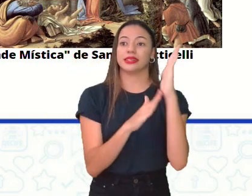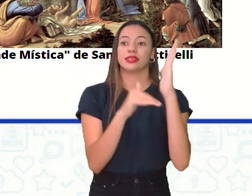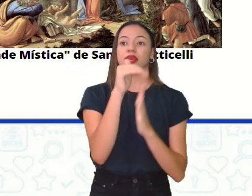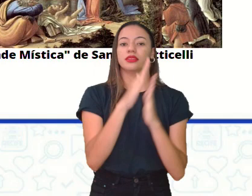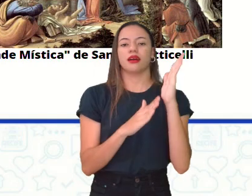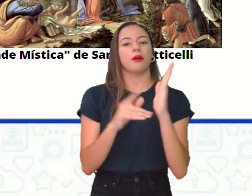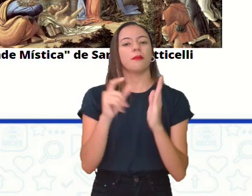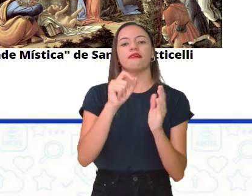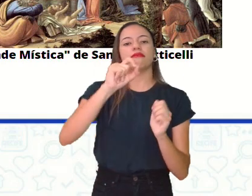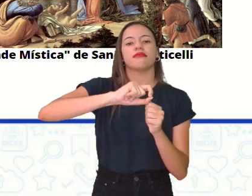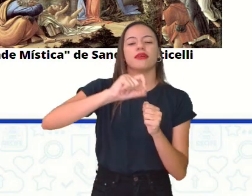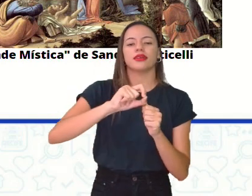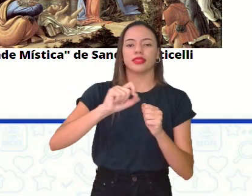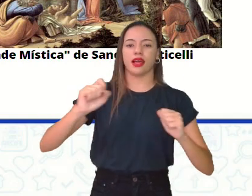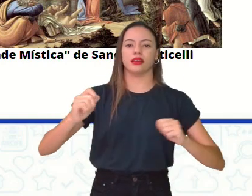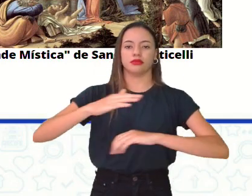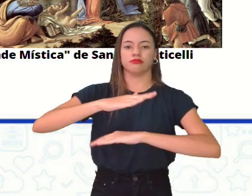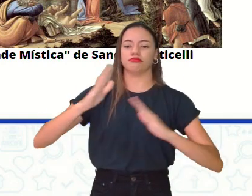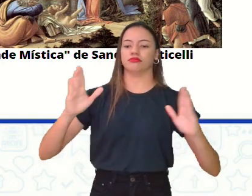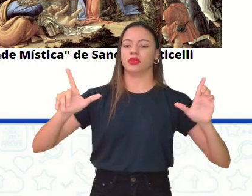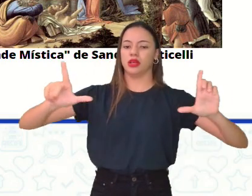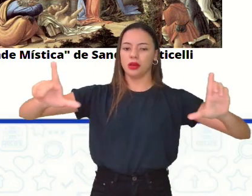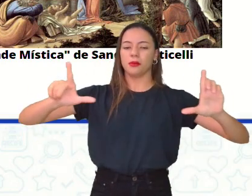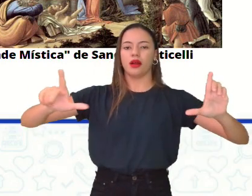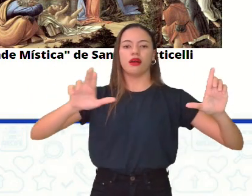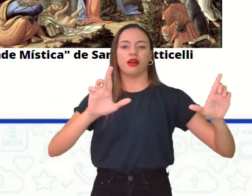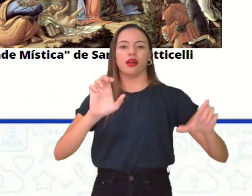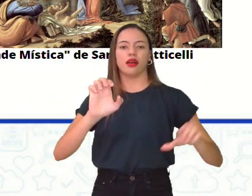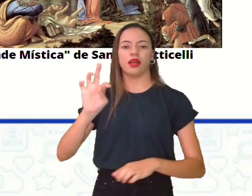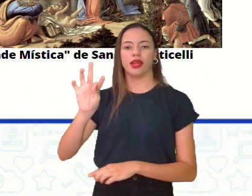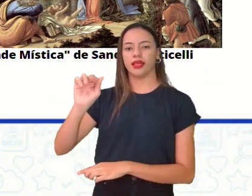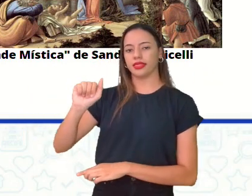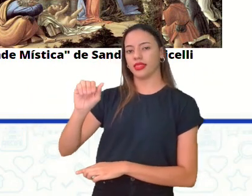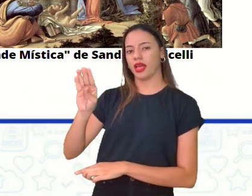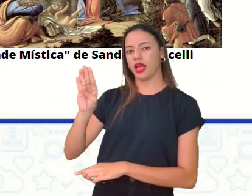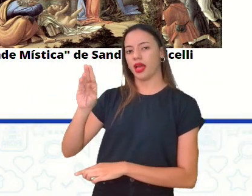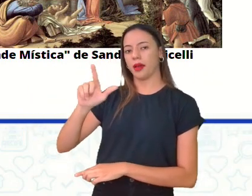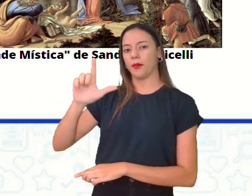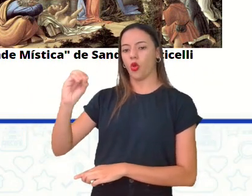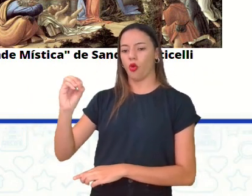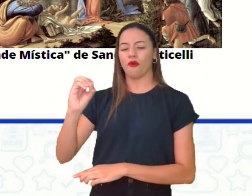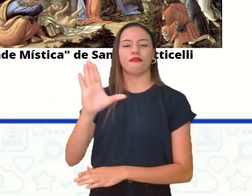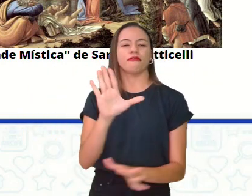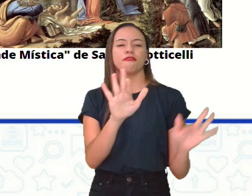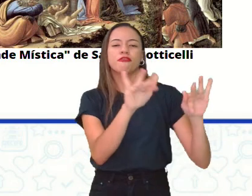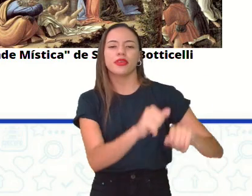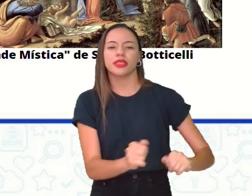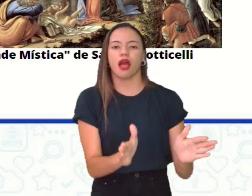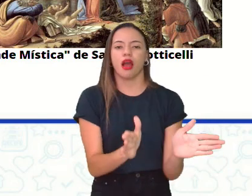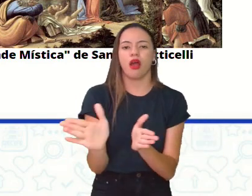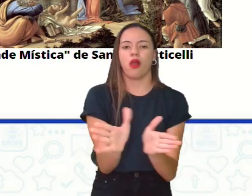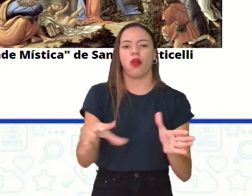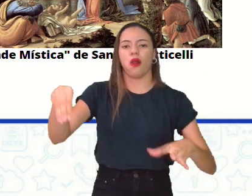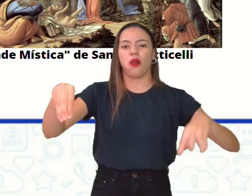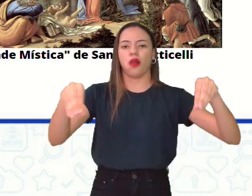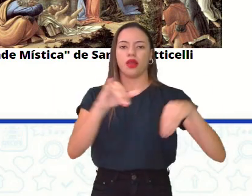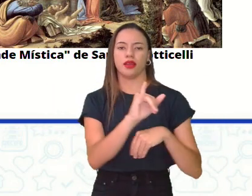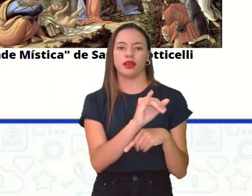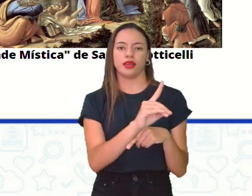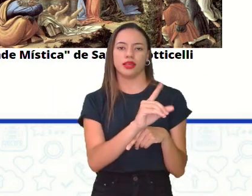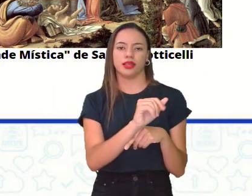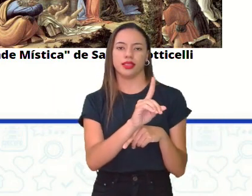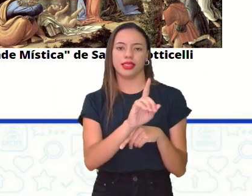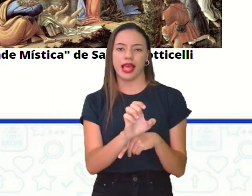num retábulo, tá? É uma pintura do período final da Idade Média, início da Idade Moderna, que é